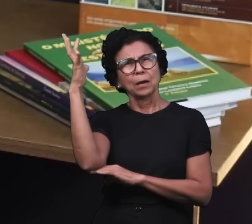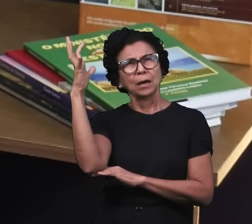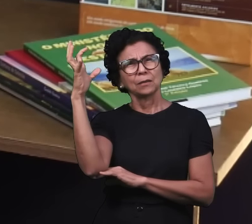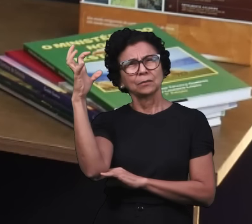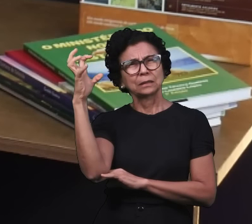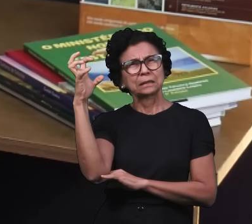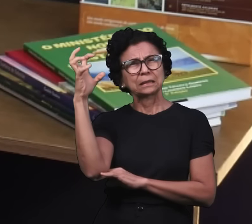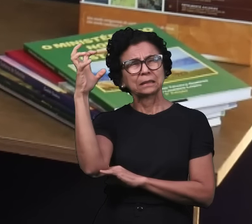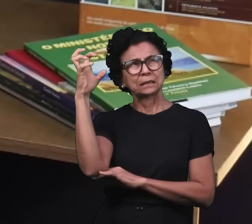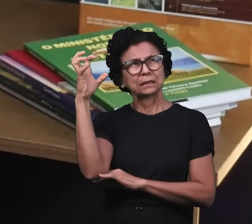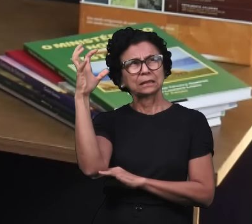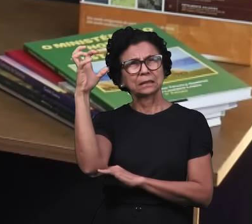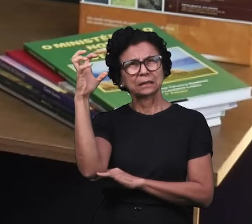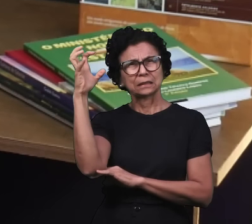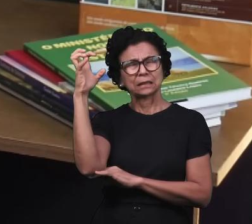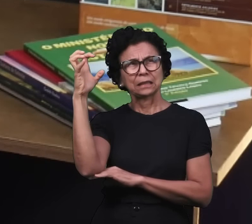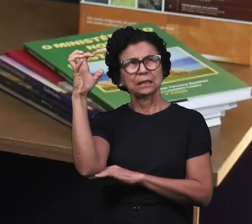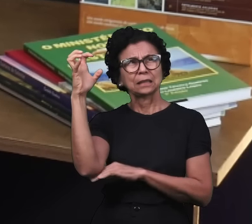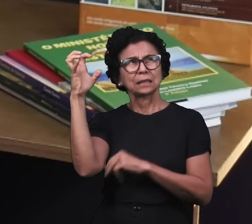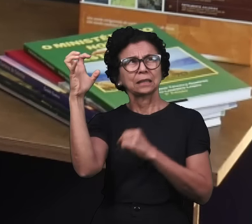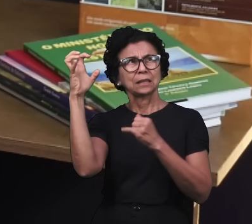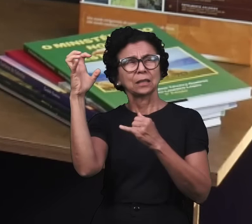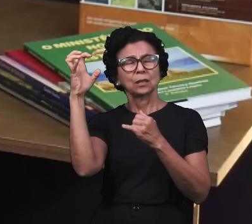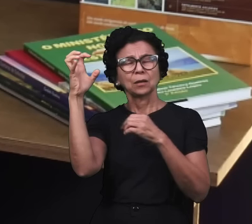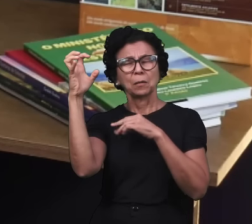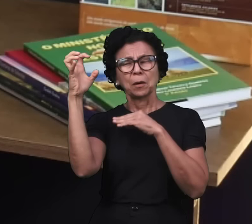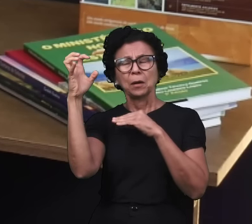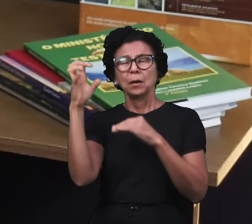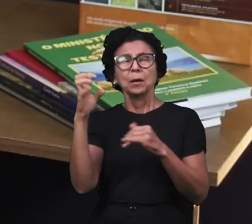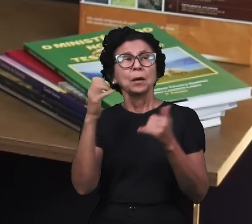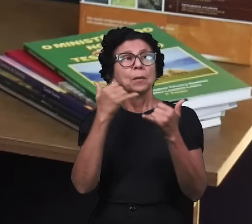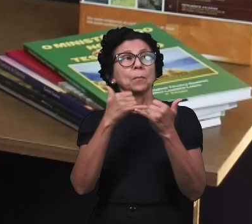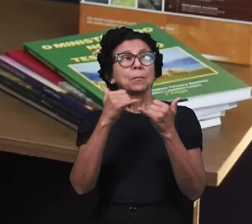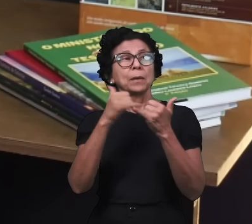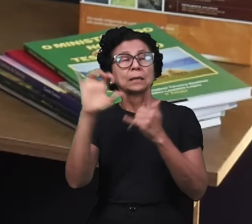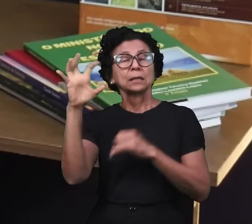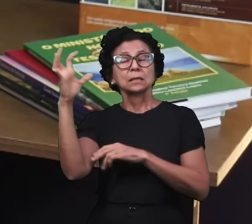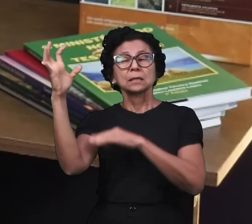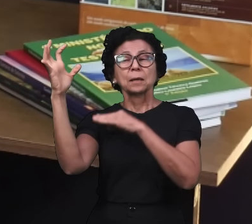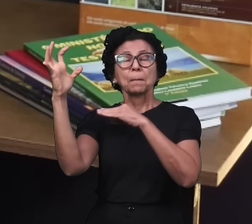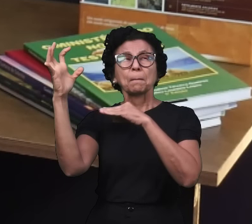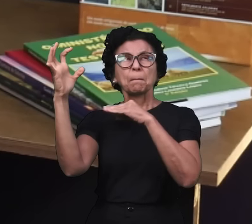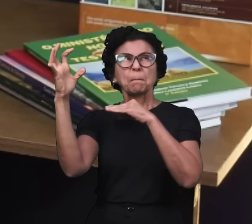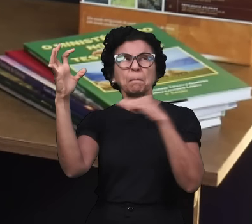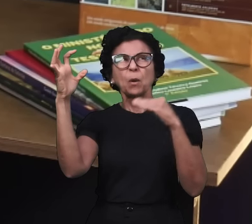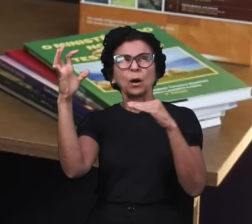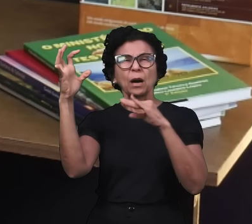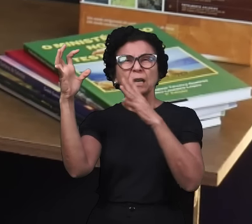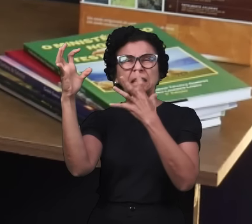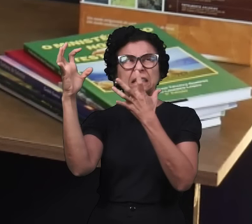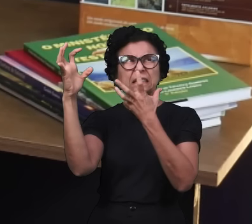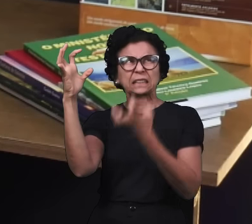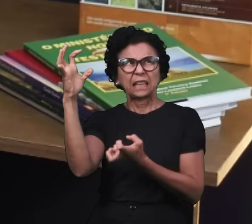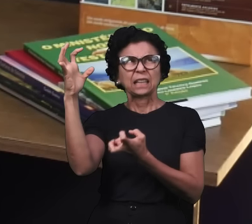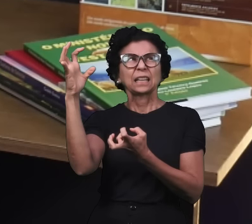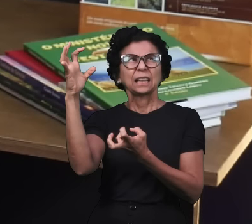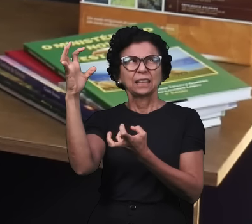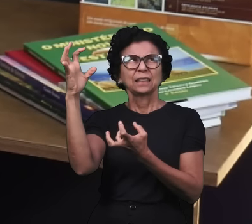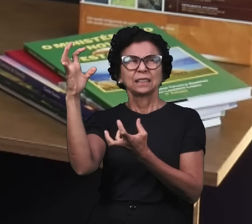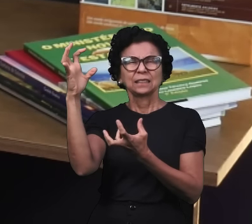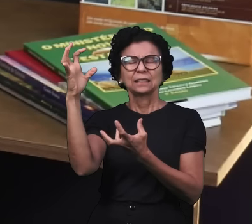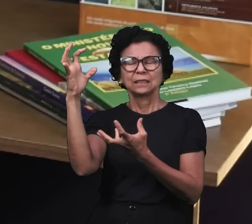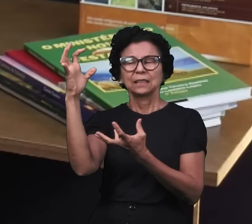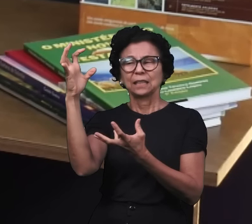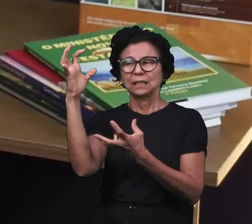com aparência de estar morta, pega esse lenho e lance sobre as águas. E Moisés faz isso e as águas se